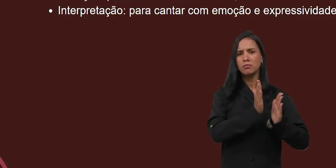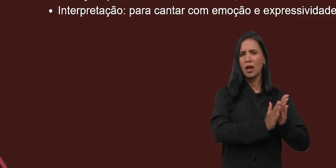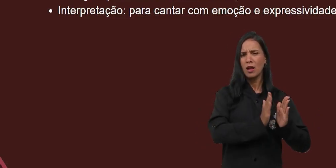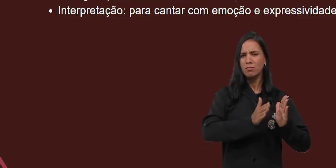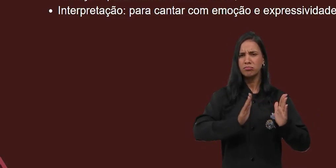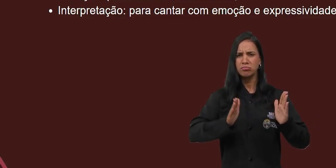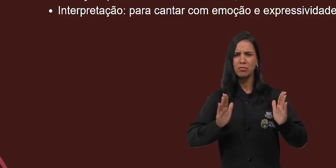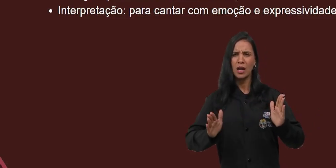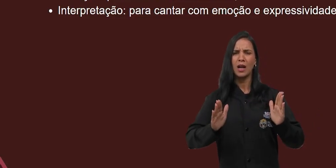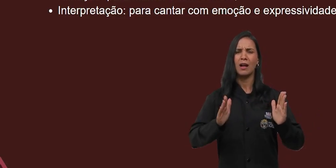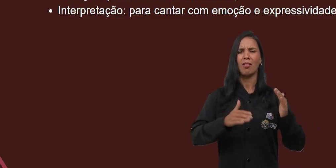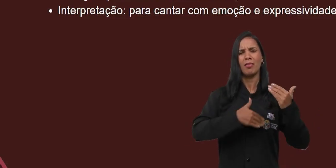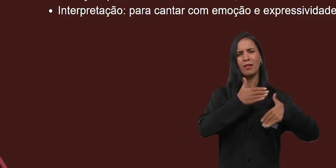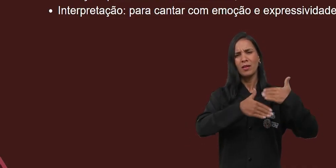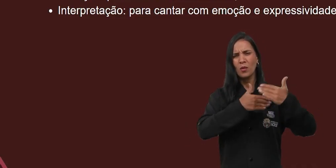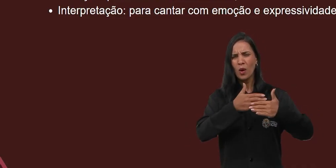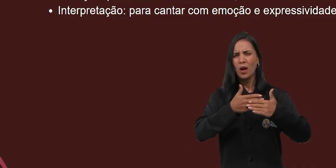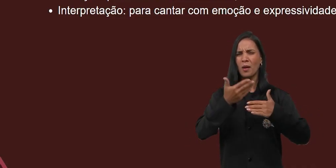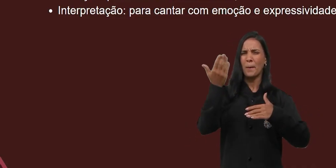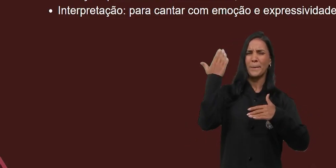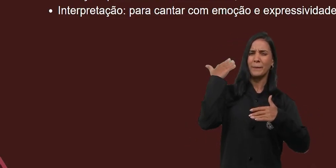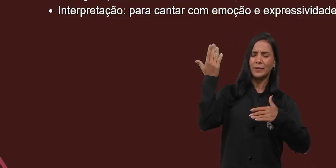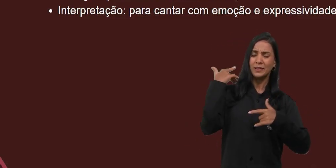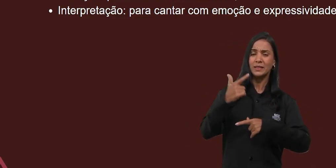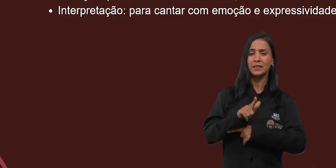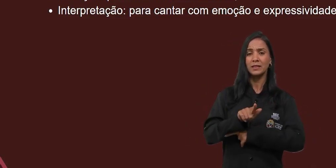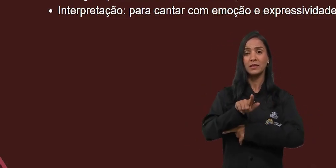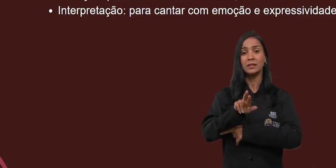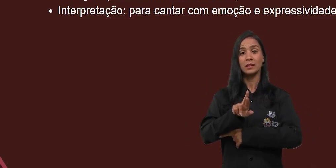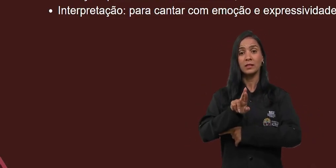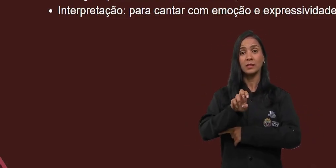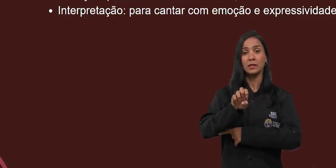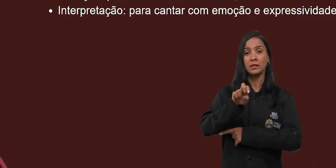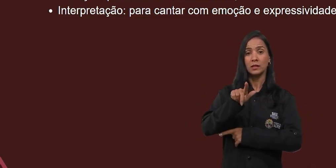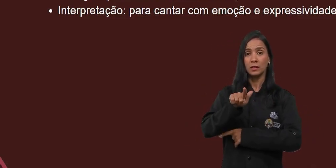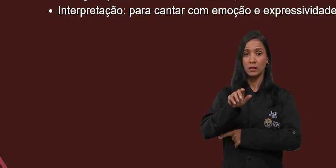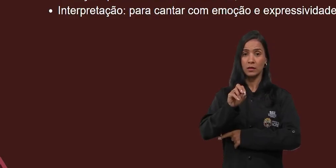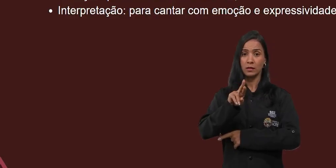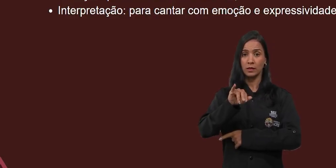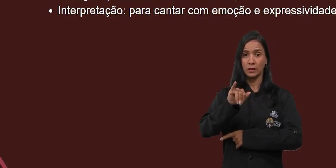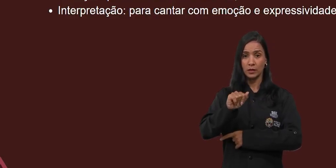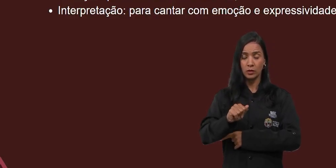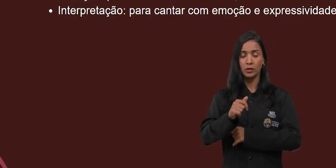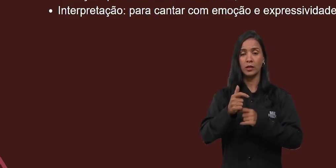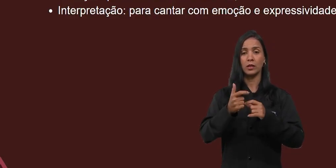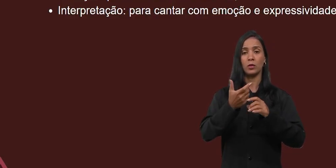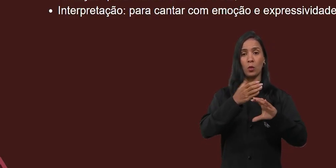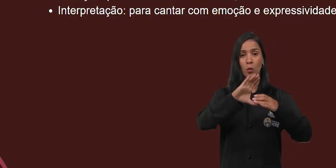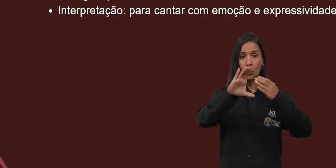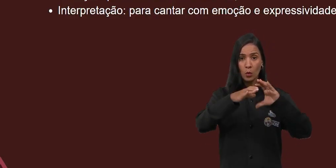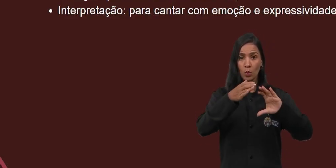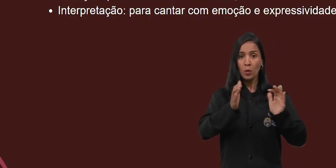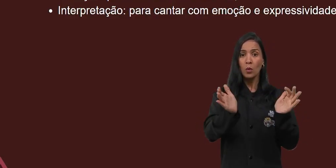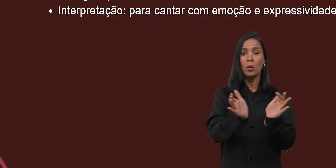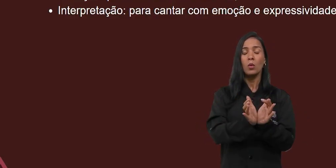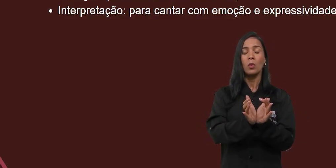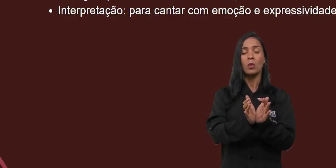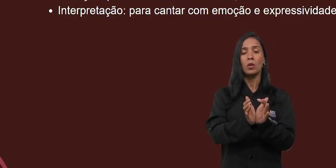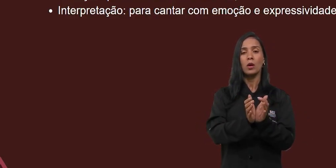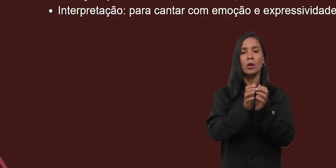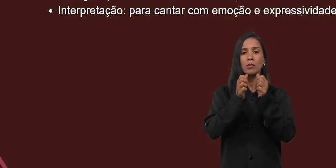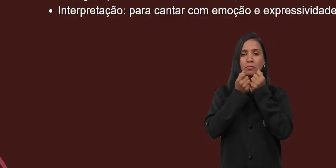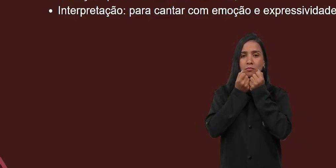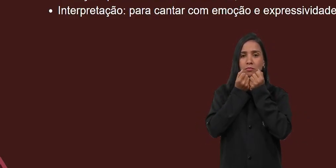do gregoriano, né, que saiu o canto coral, né, ele se expandiu para fora das